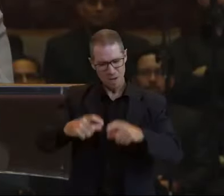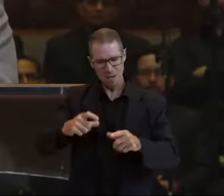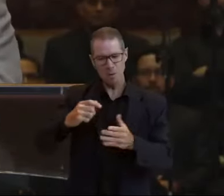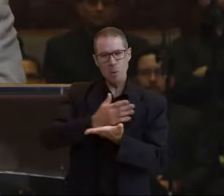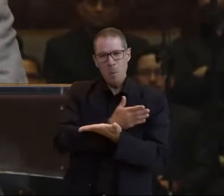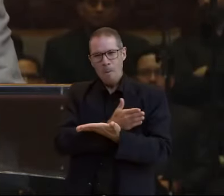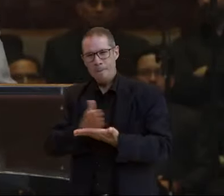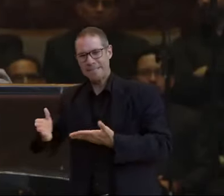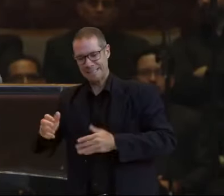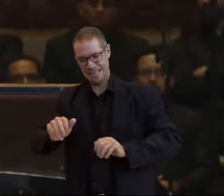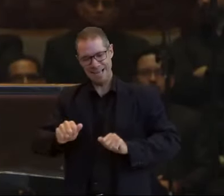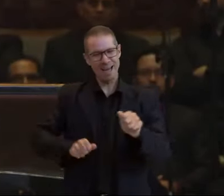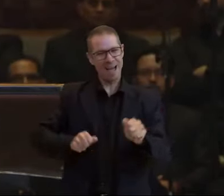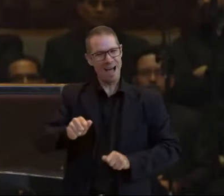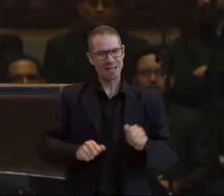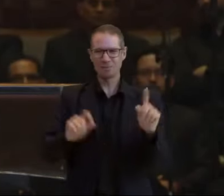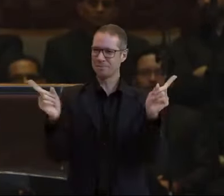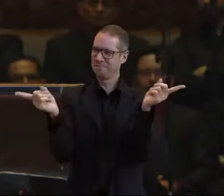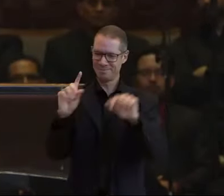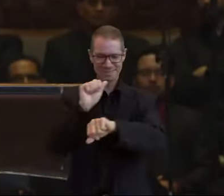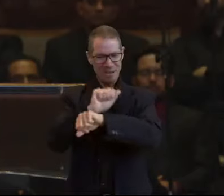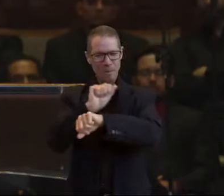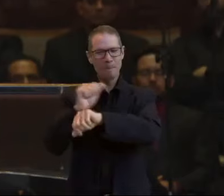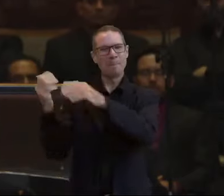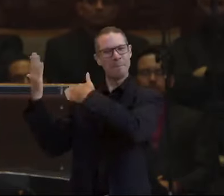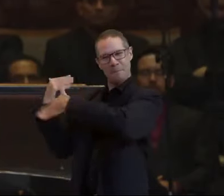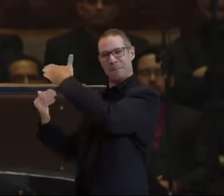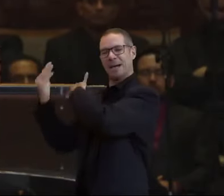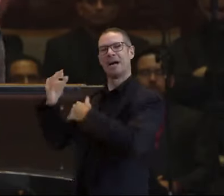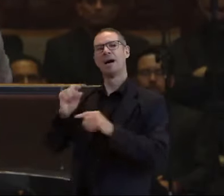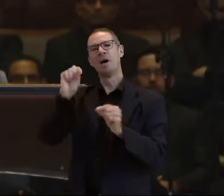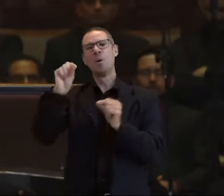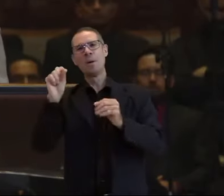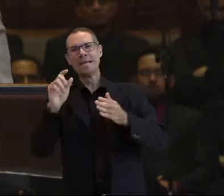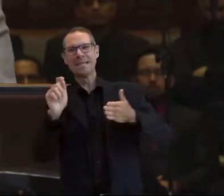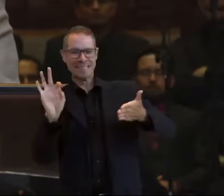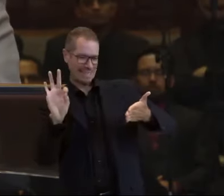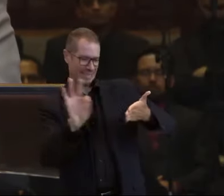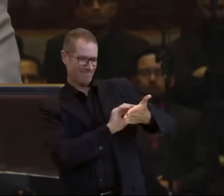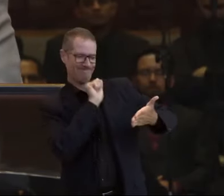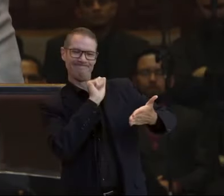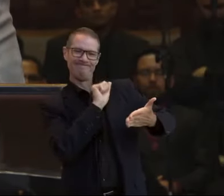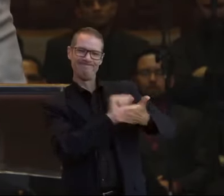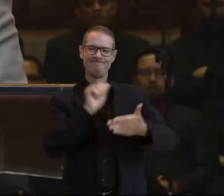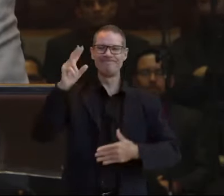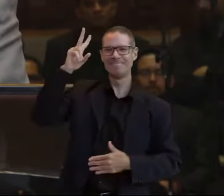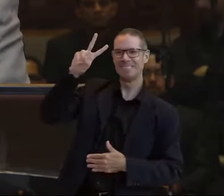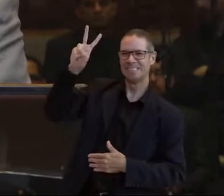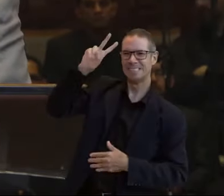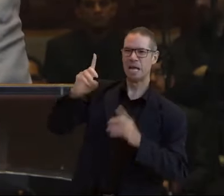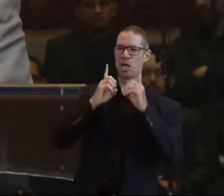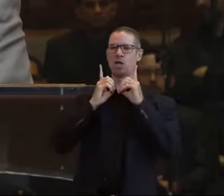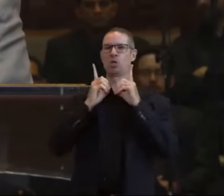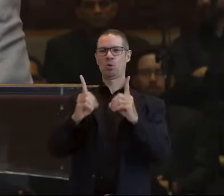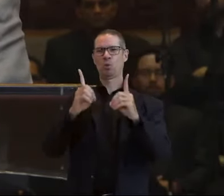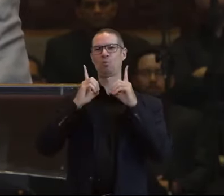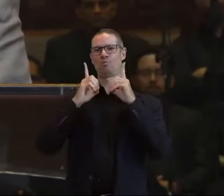Começa lá no livro de Atos, mas não para lá. E o que é que se registra na história? A